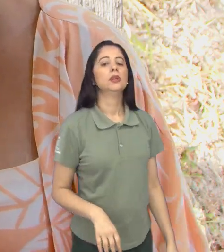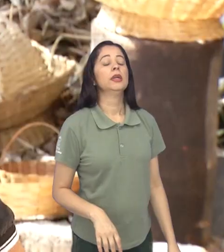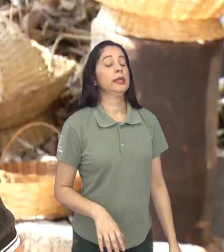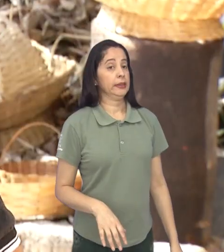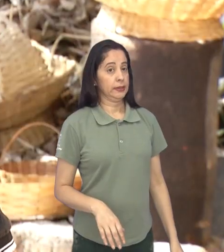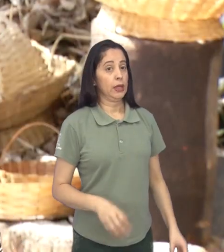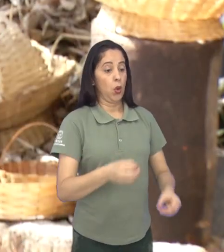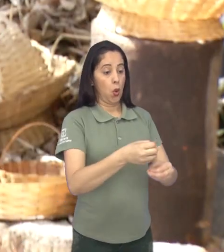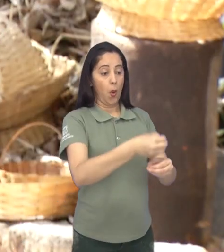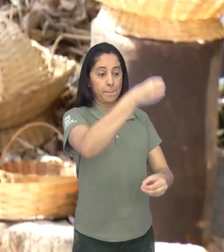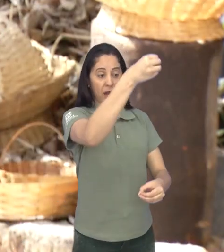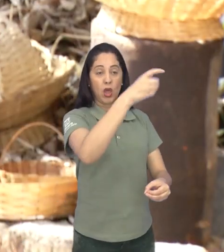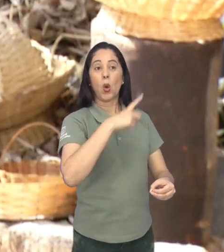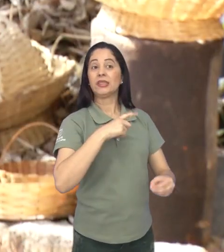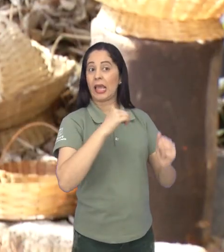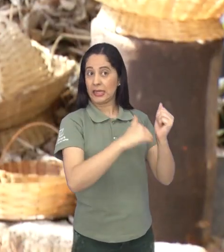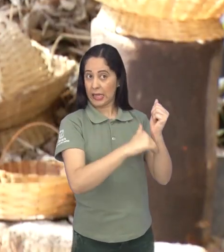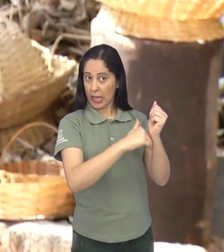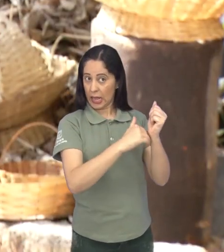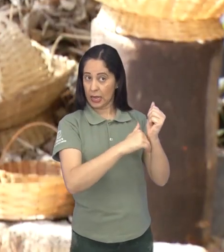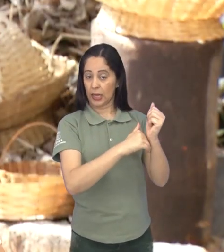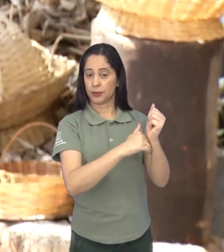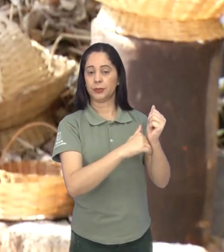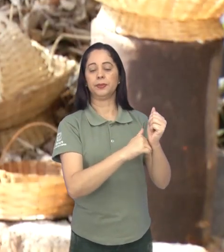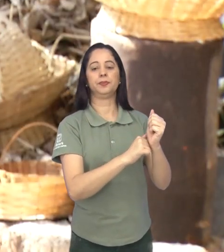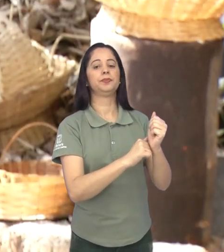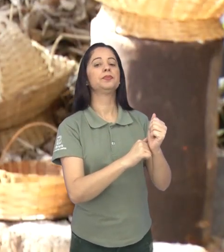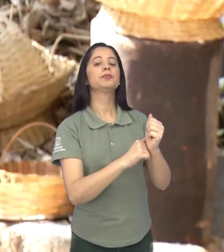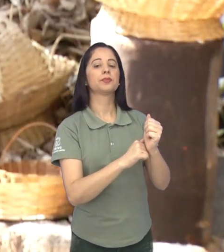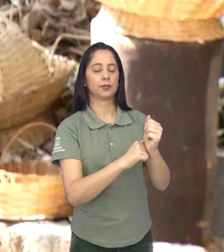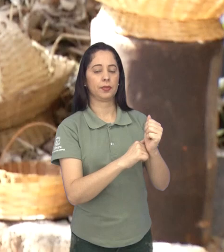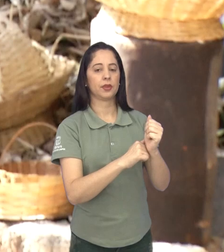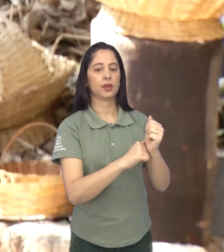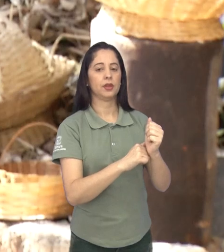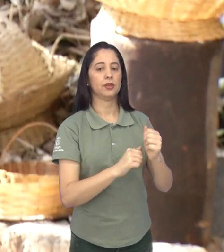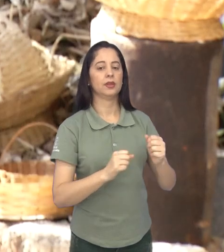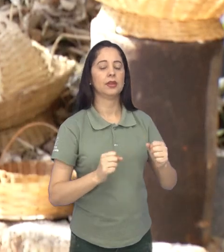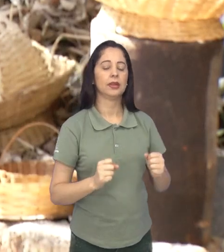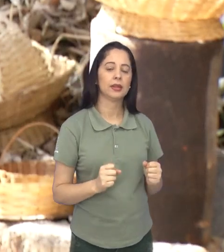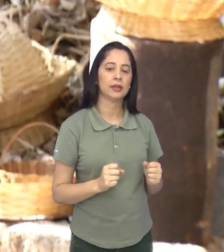isso? Então, o bambu tem segredo, realmente.